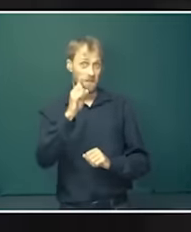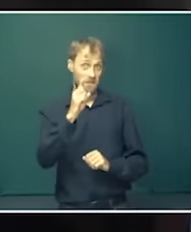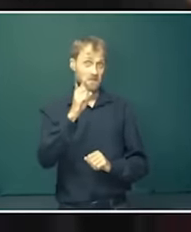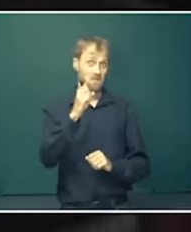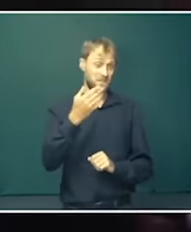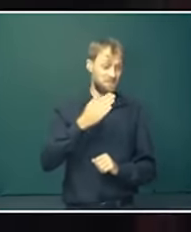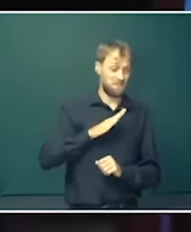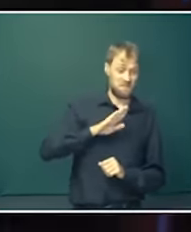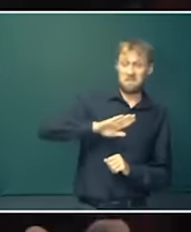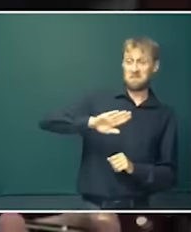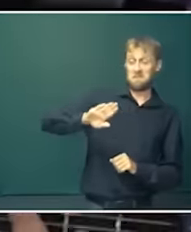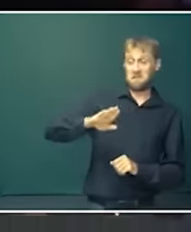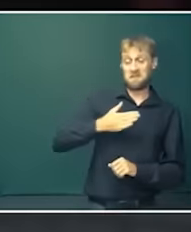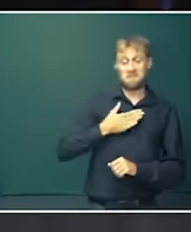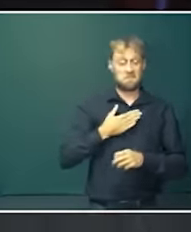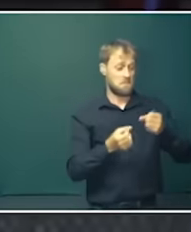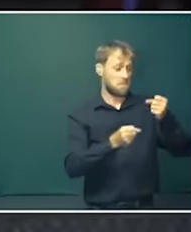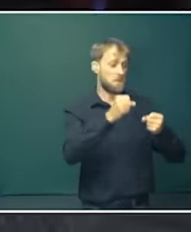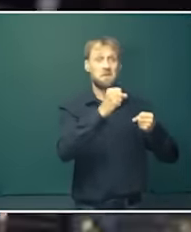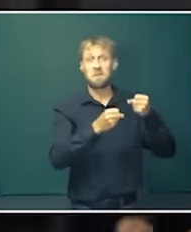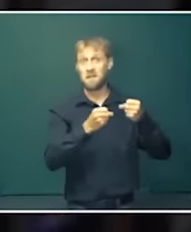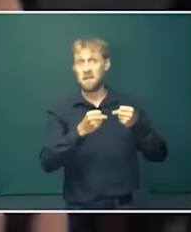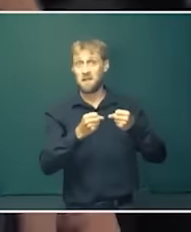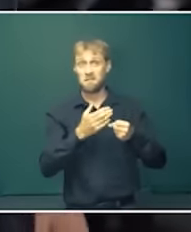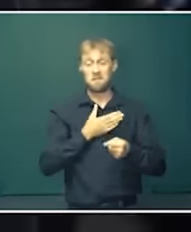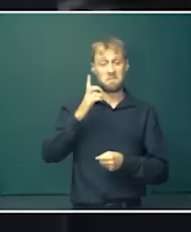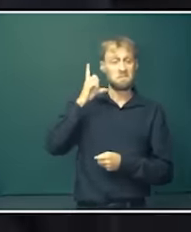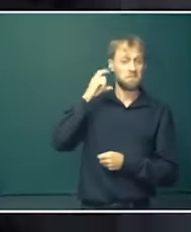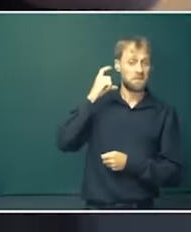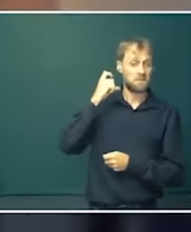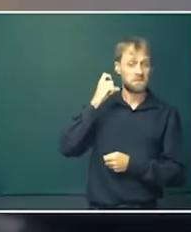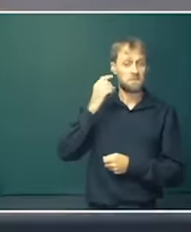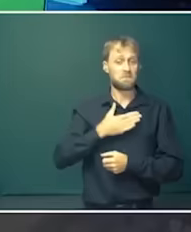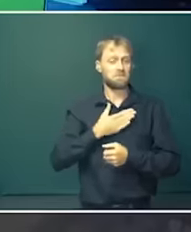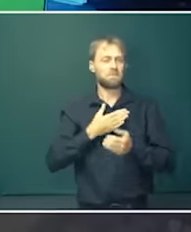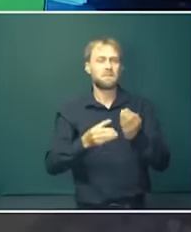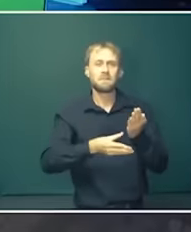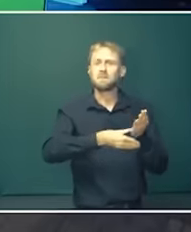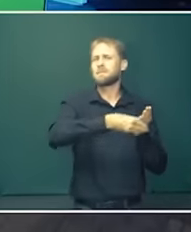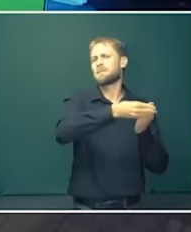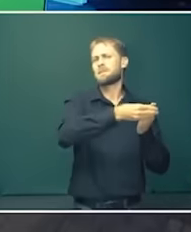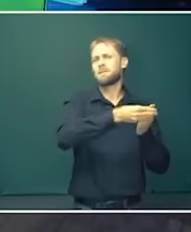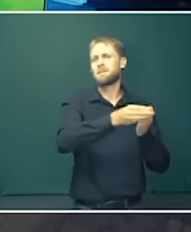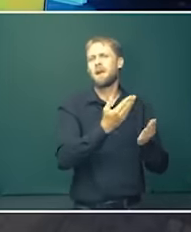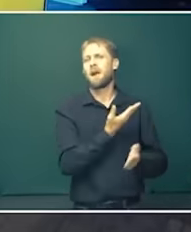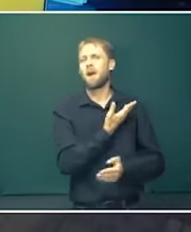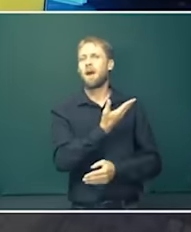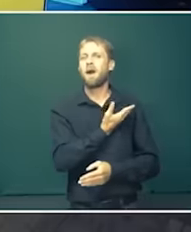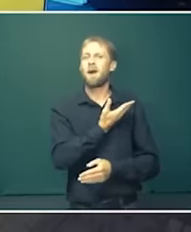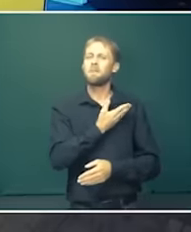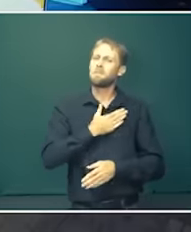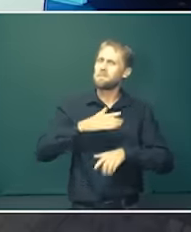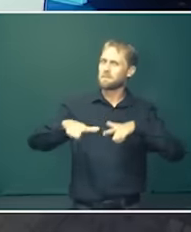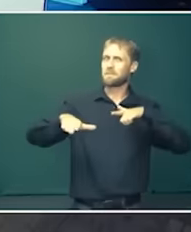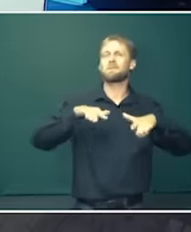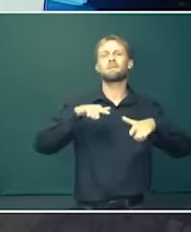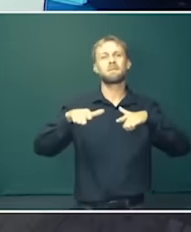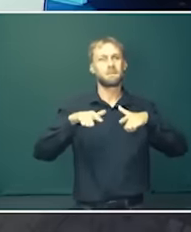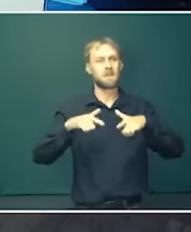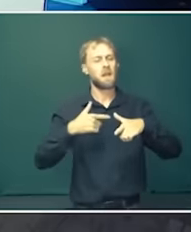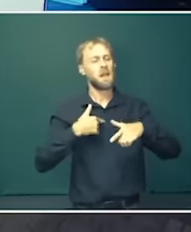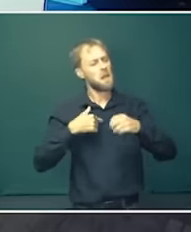Você não gosta do meu carro, meu perfume, meu sapato, meus amigos, meu trabalho.